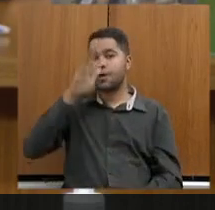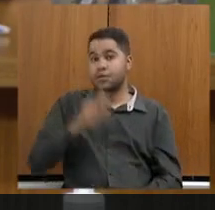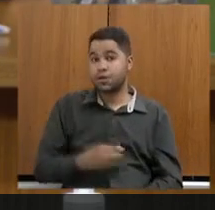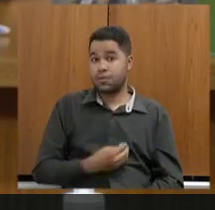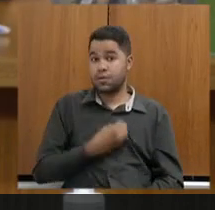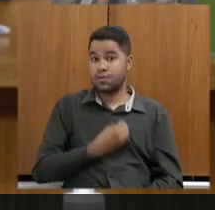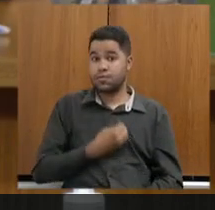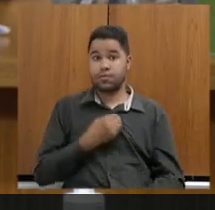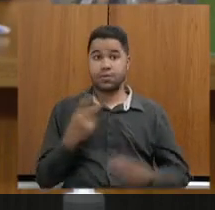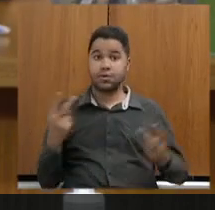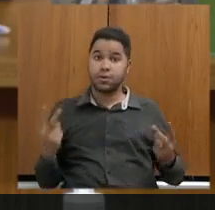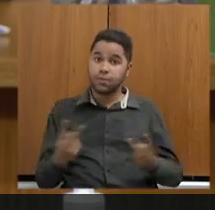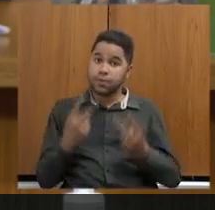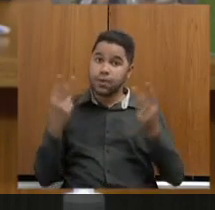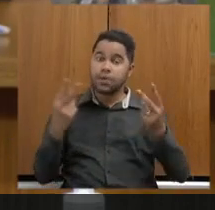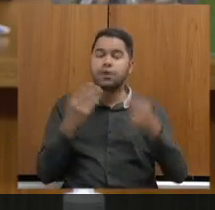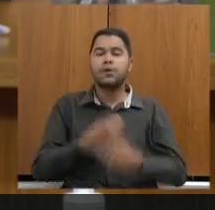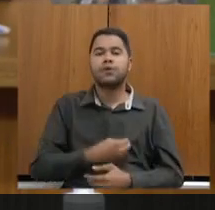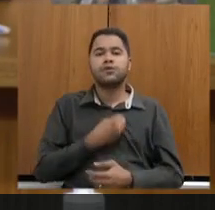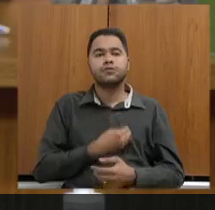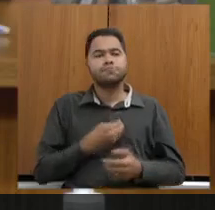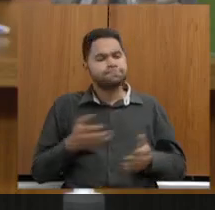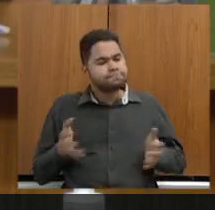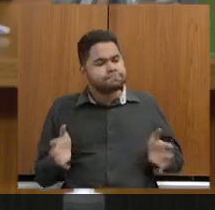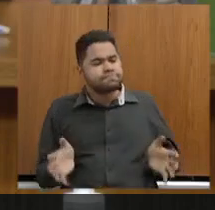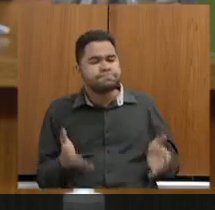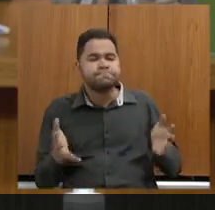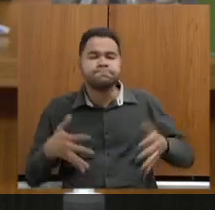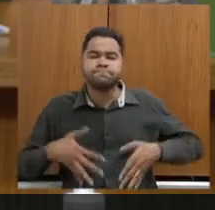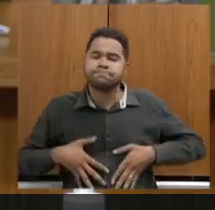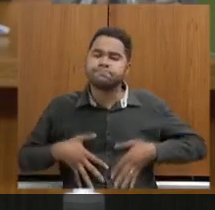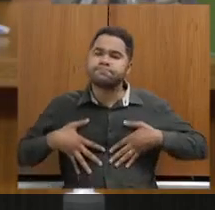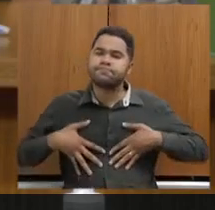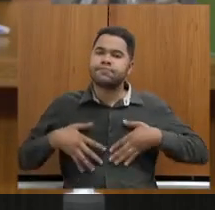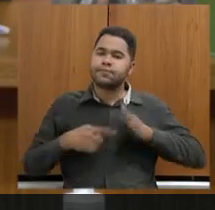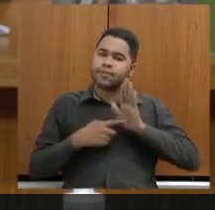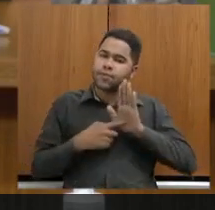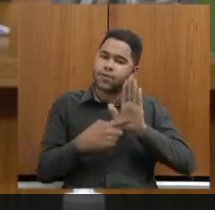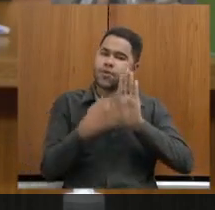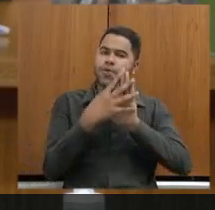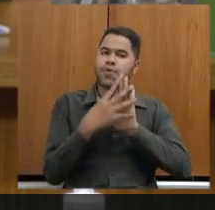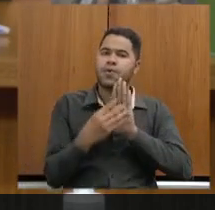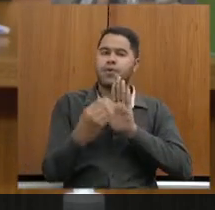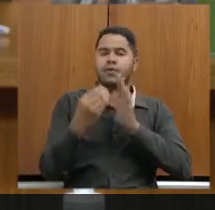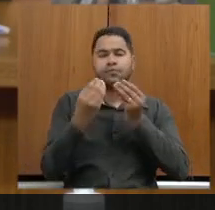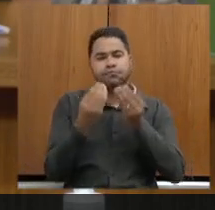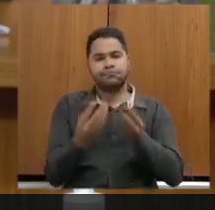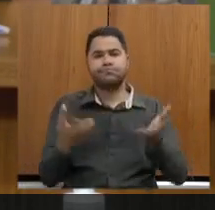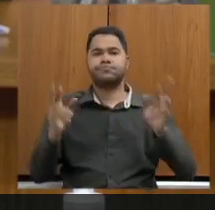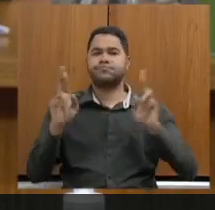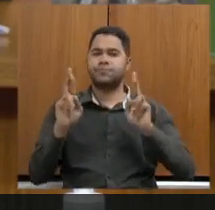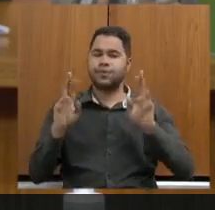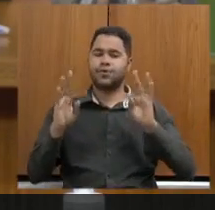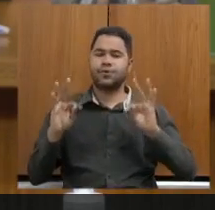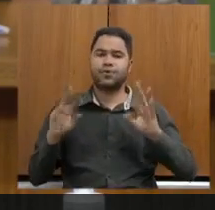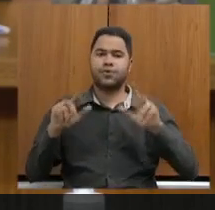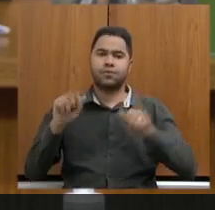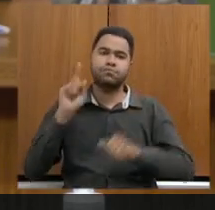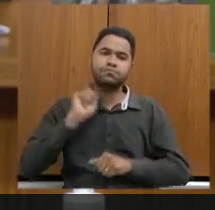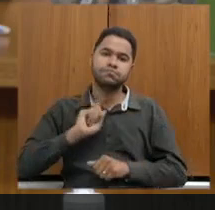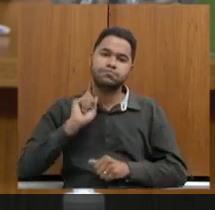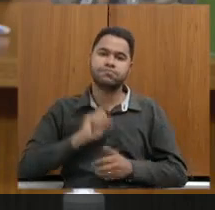valorizar a vida de inspirar as pessoas e de ser um exemplo levando esperança para todos os